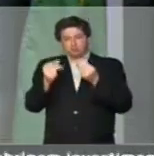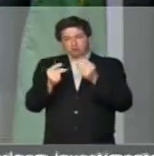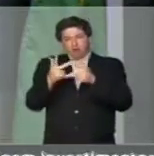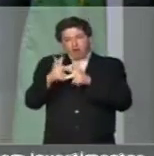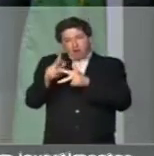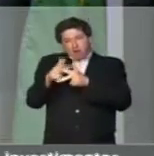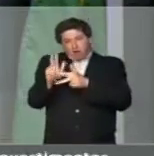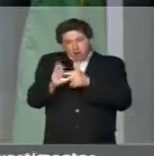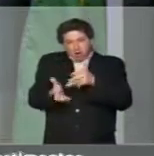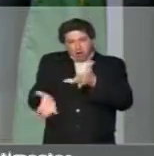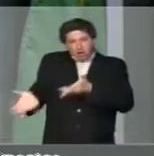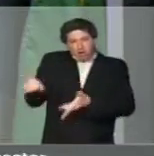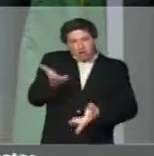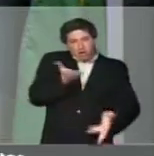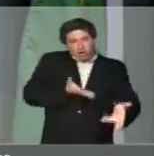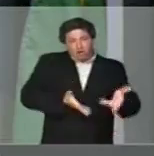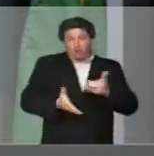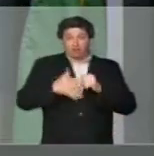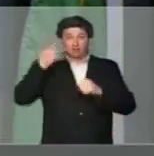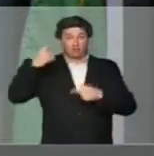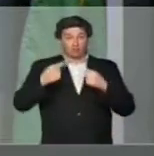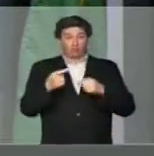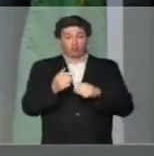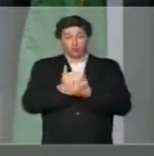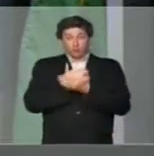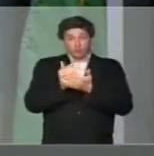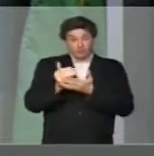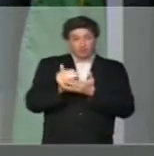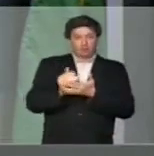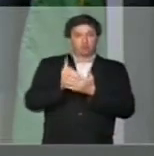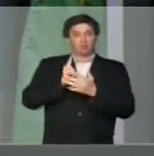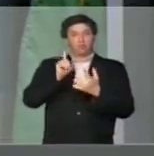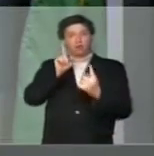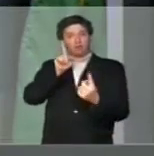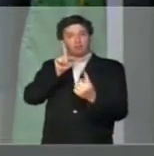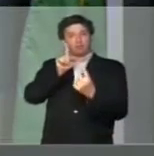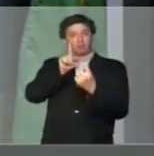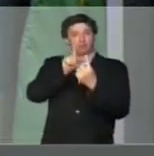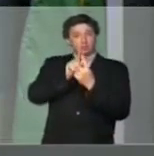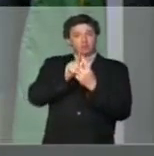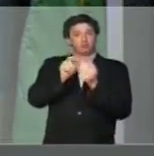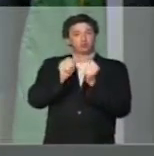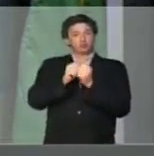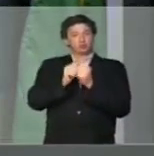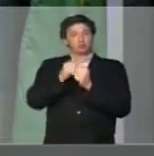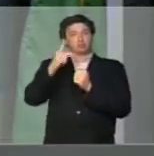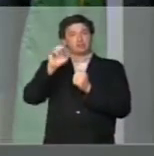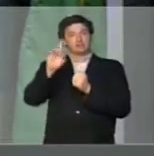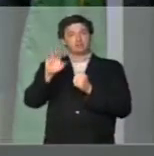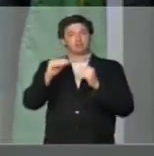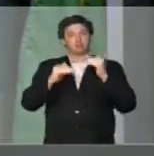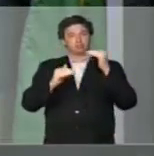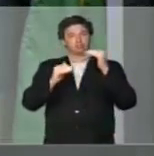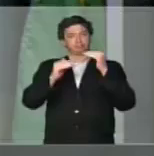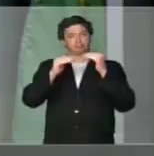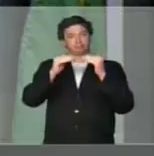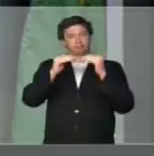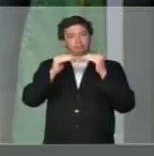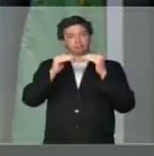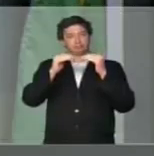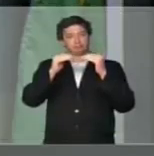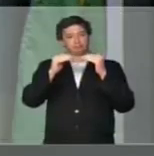fazer política levou, num primeiro momento, uma aproximação com o candidato do PSDB, Reinaldo